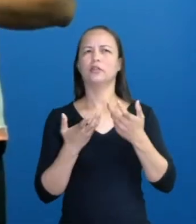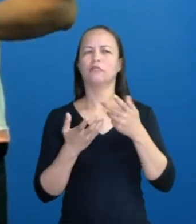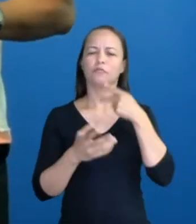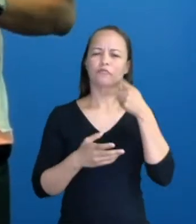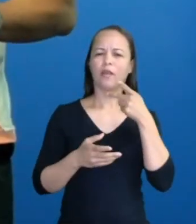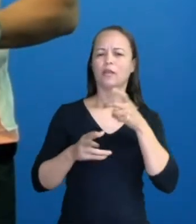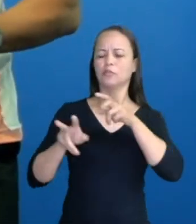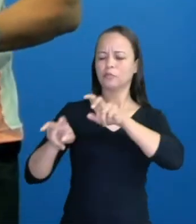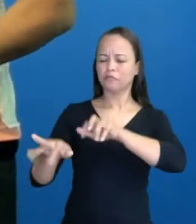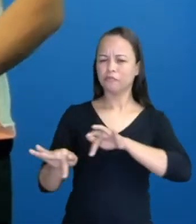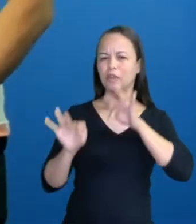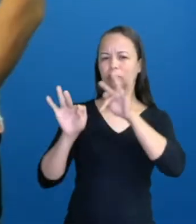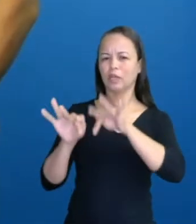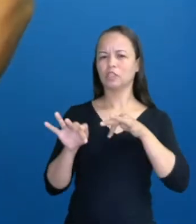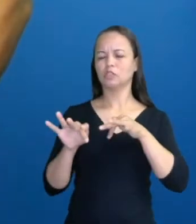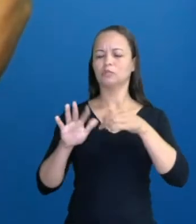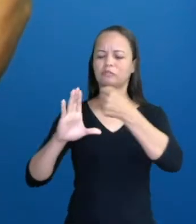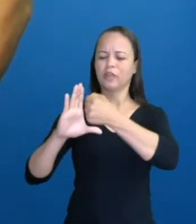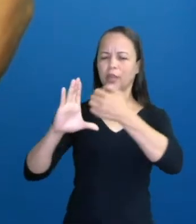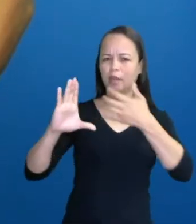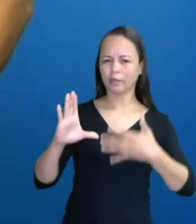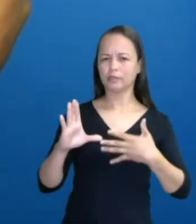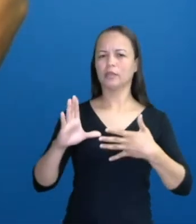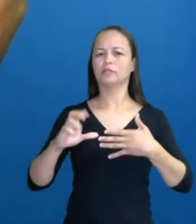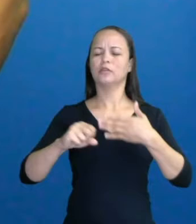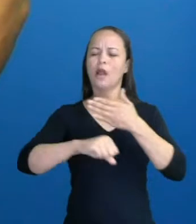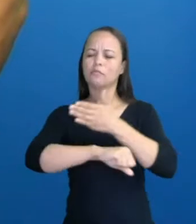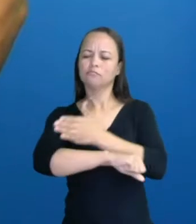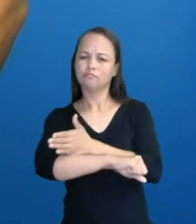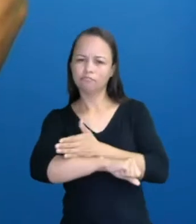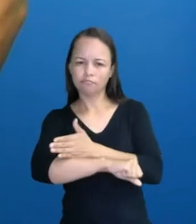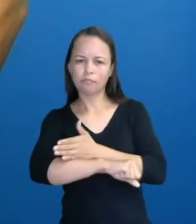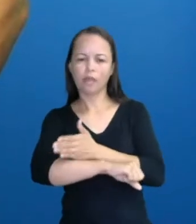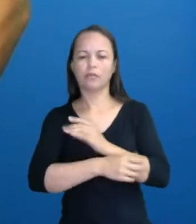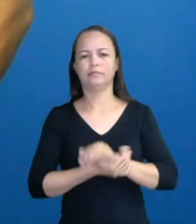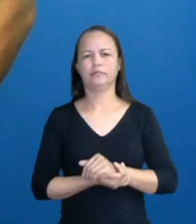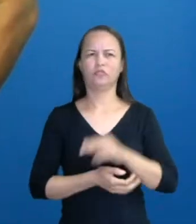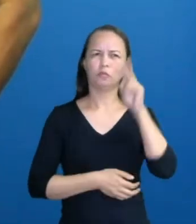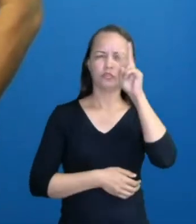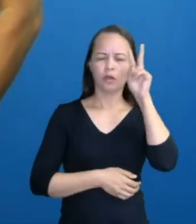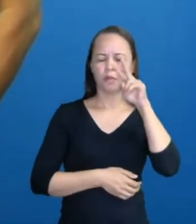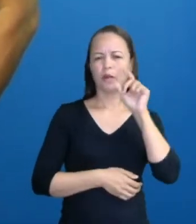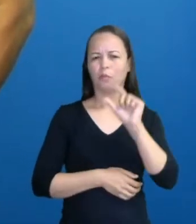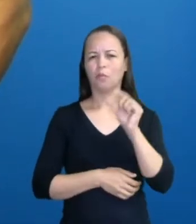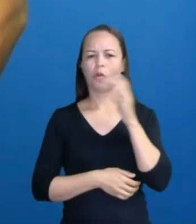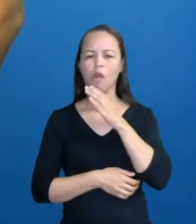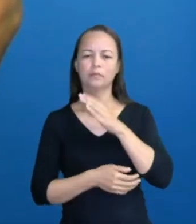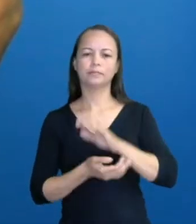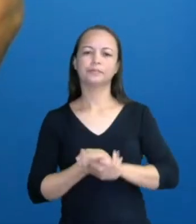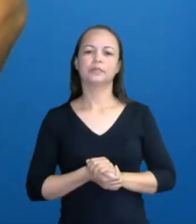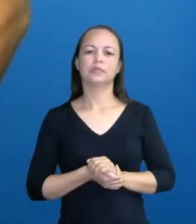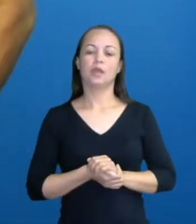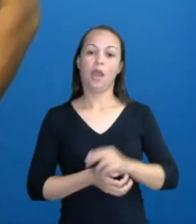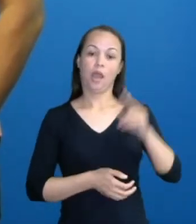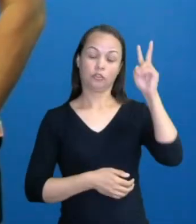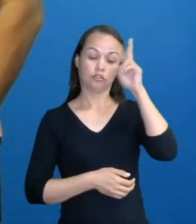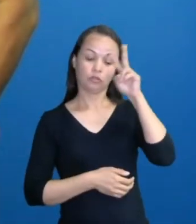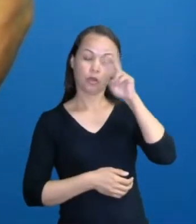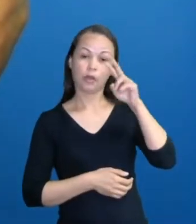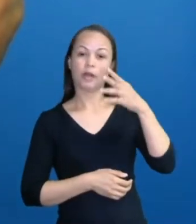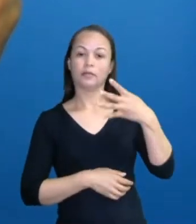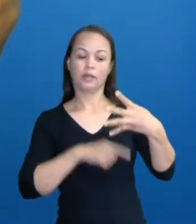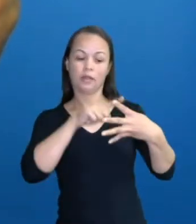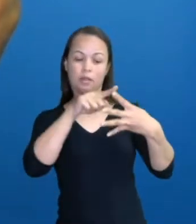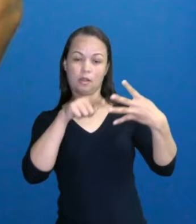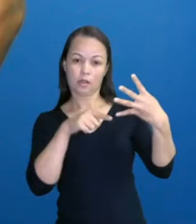que vai caracterizar a Idade Média. Vamos só relembrar aqui rapidinho. A história ela tem quatro